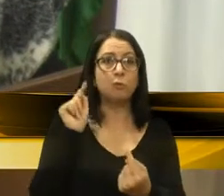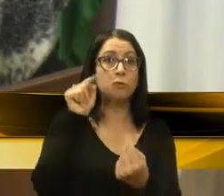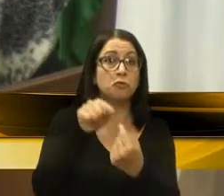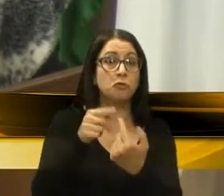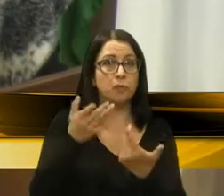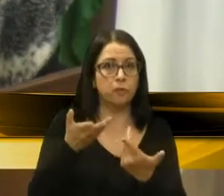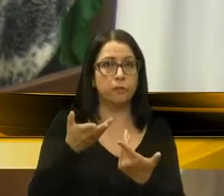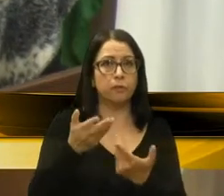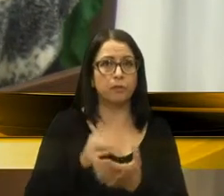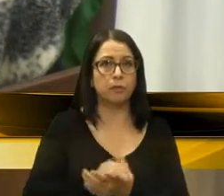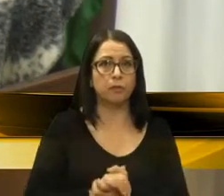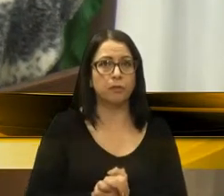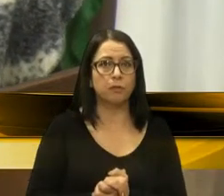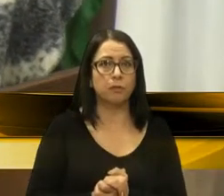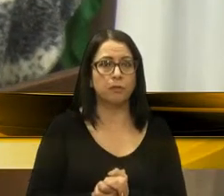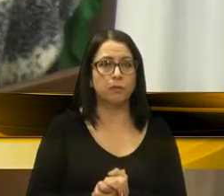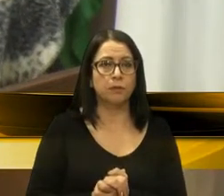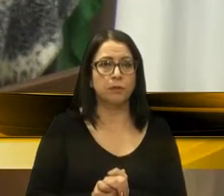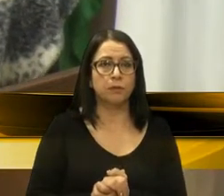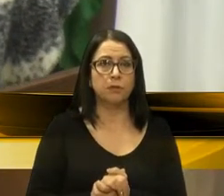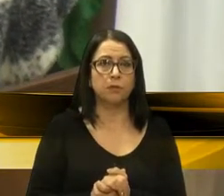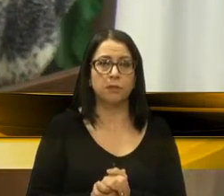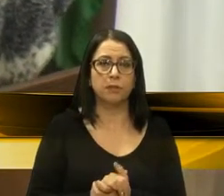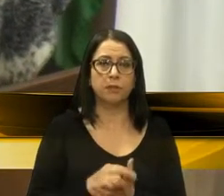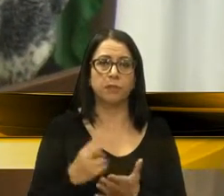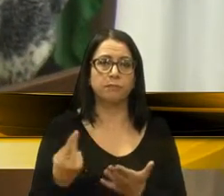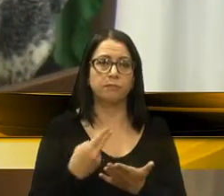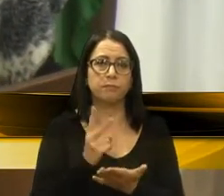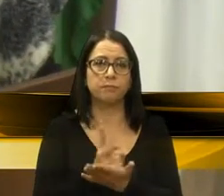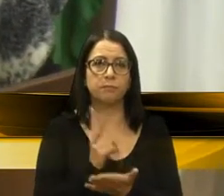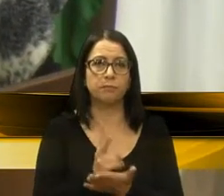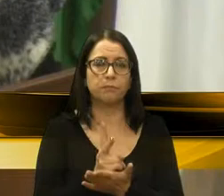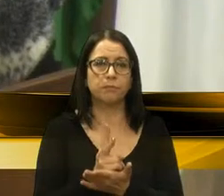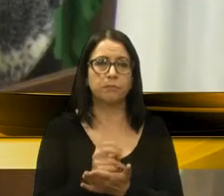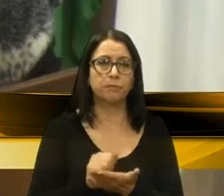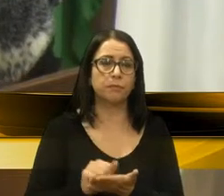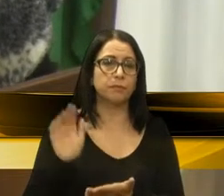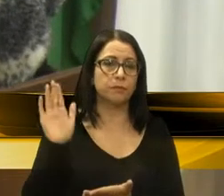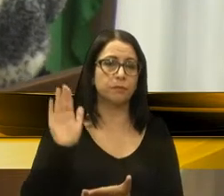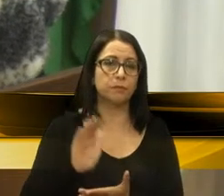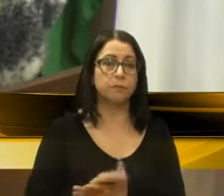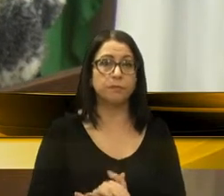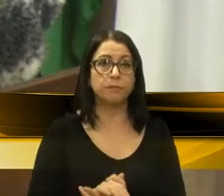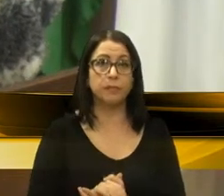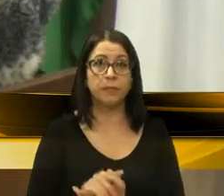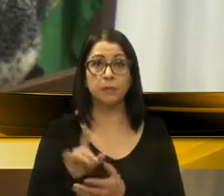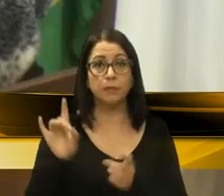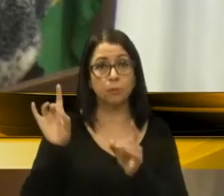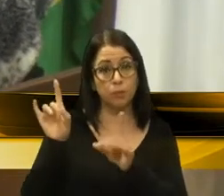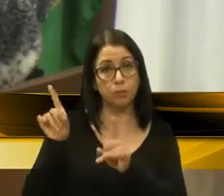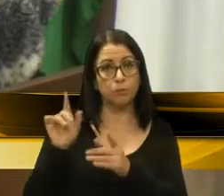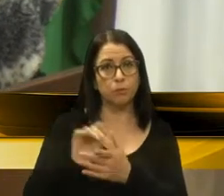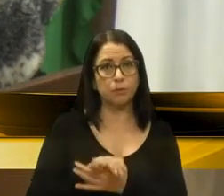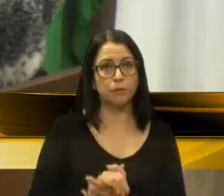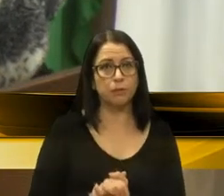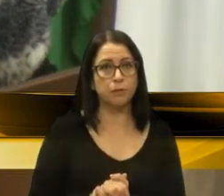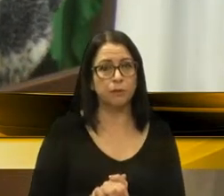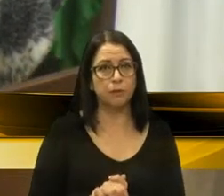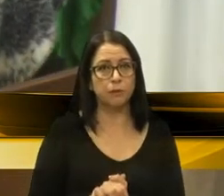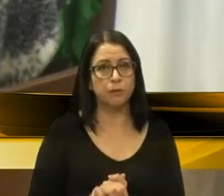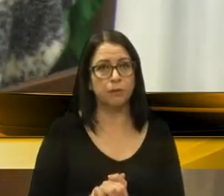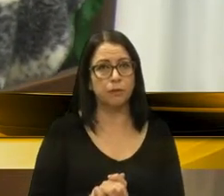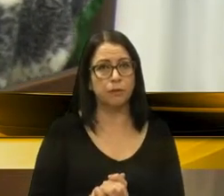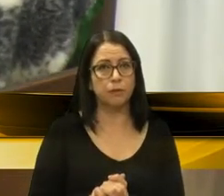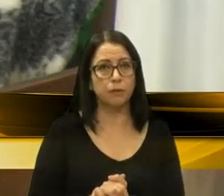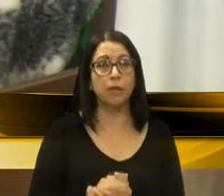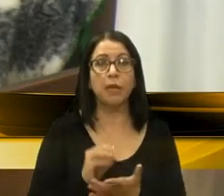de nós continuar, né, modernizar a gestão, declaração de líder, senhor presidente. Mas especialmente para superar